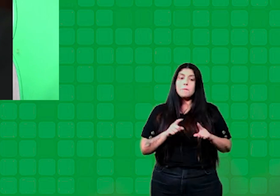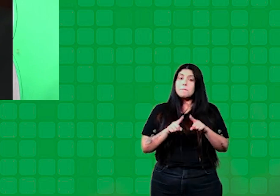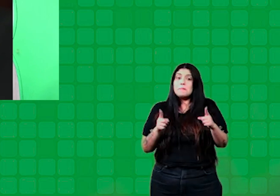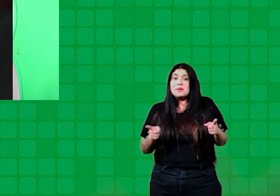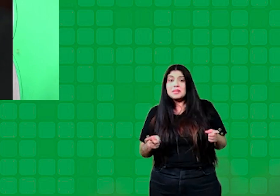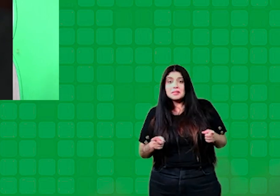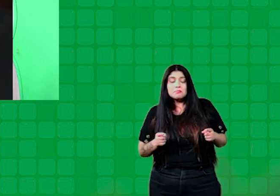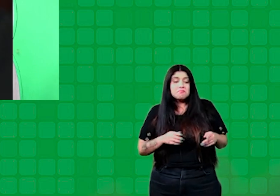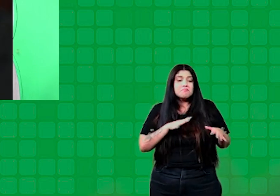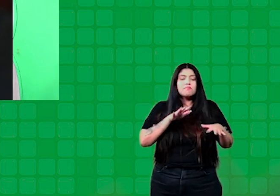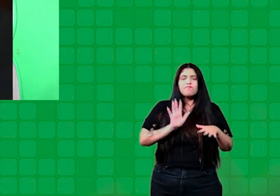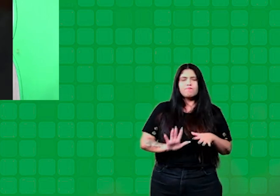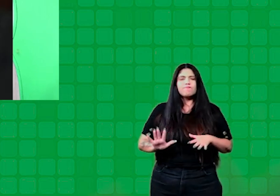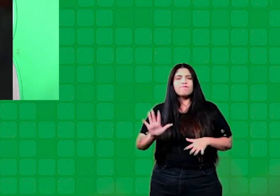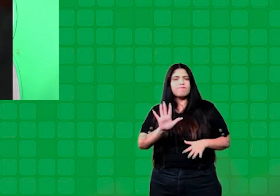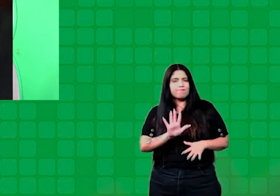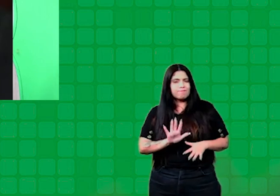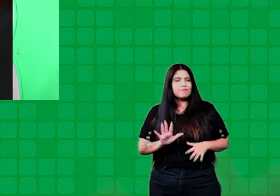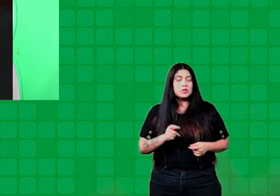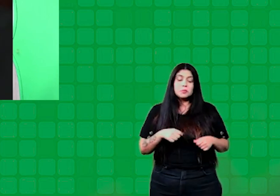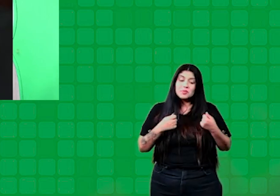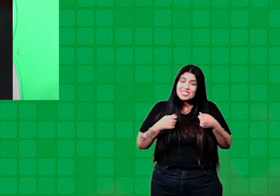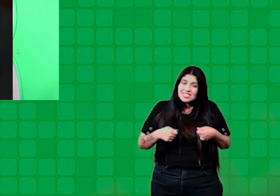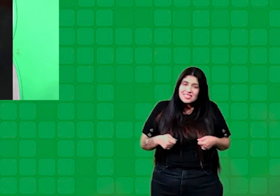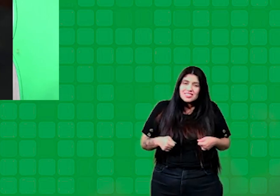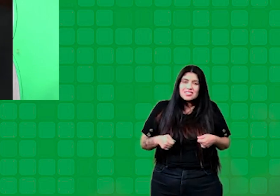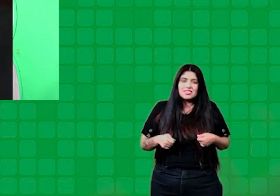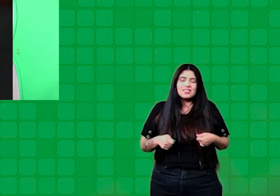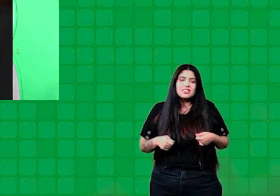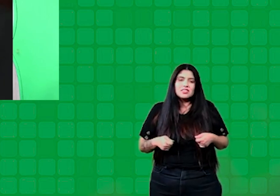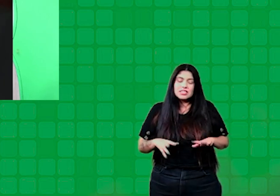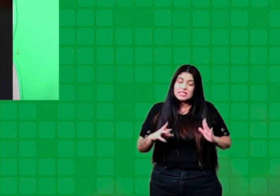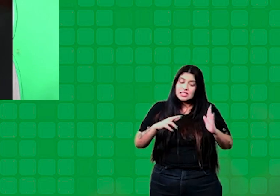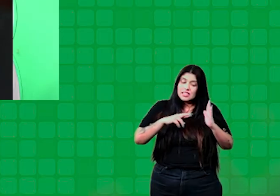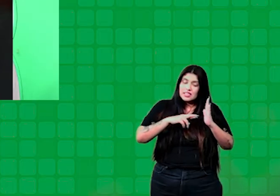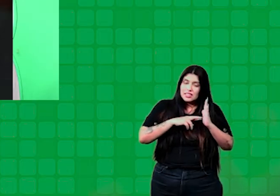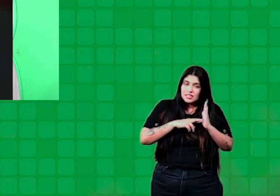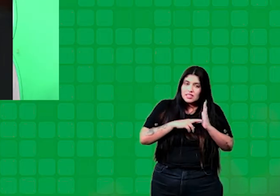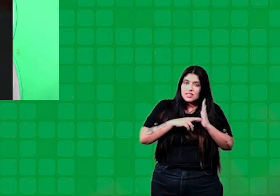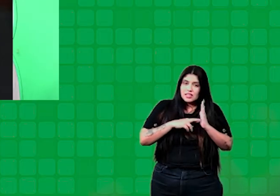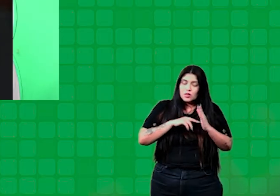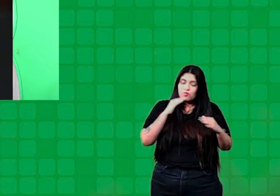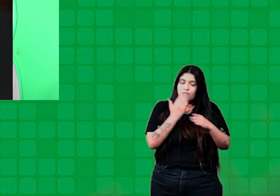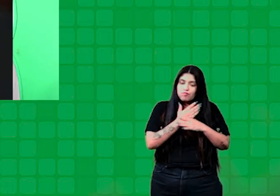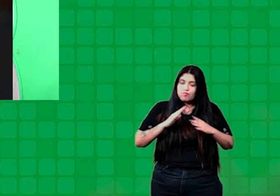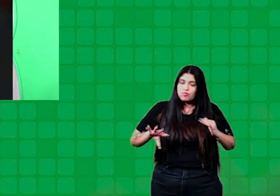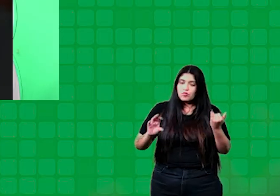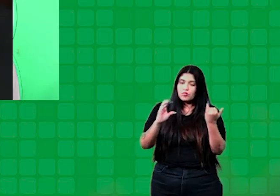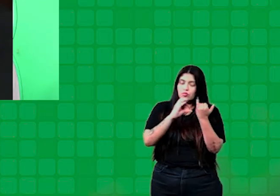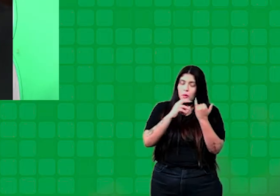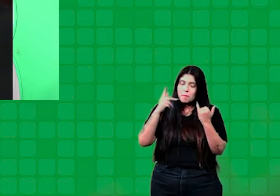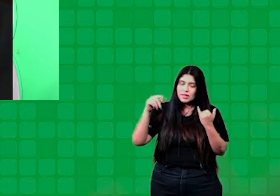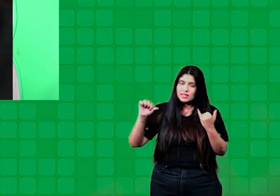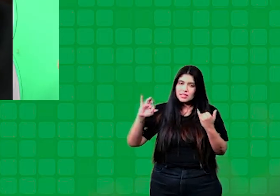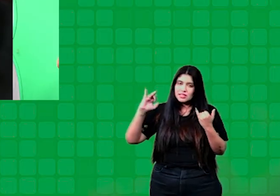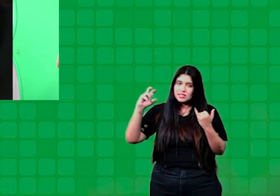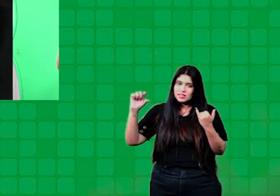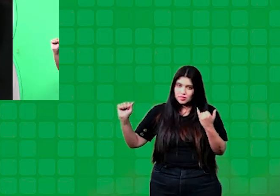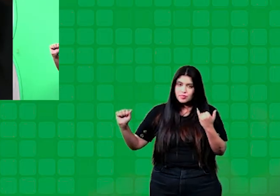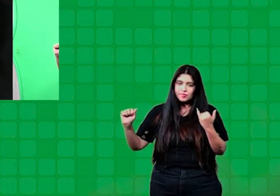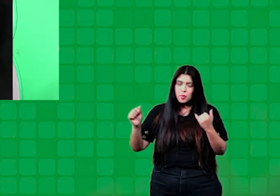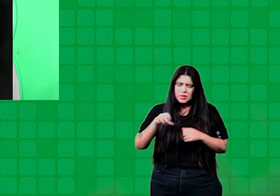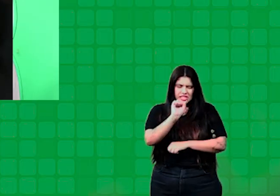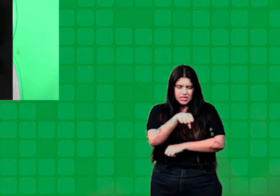isso é necessário, inclusive quanto a esse relato da Patrícia, né, desse processo aqui do Conecta IFE, mas sim vou